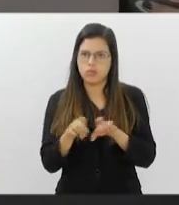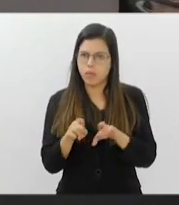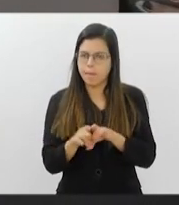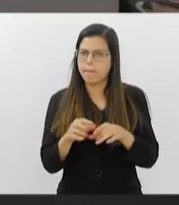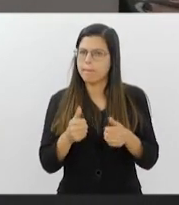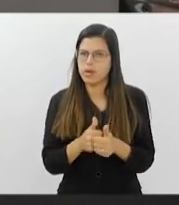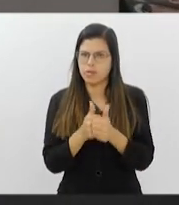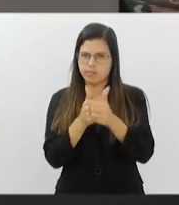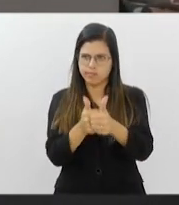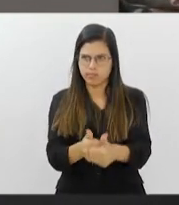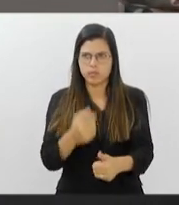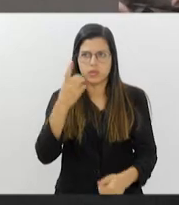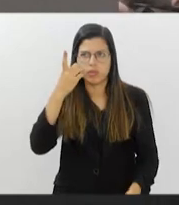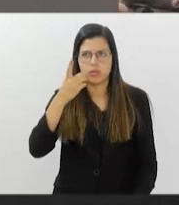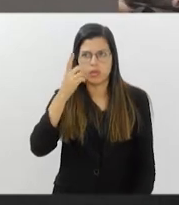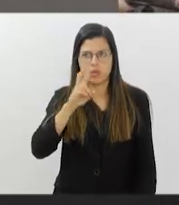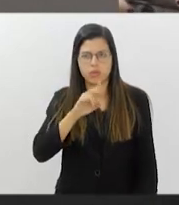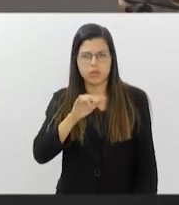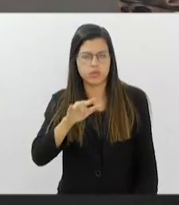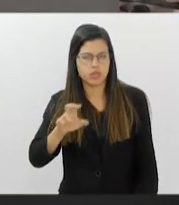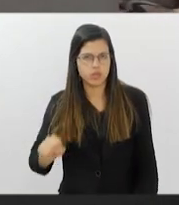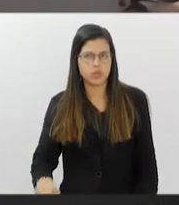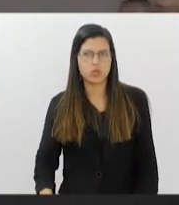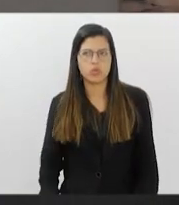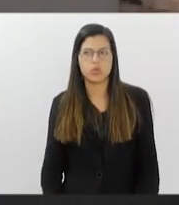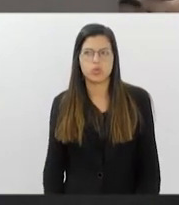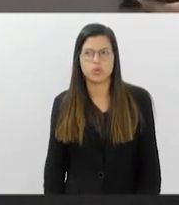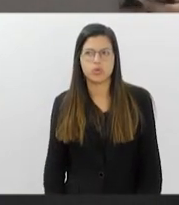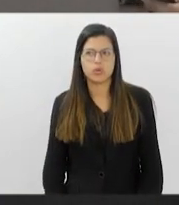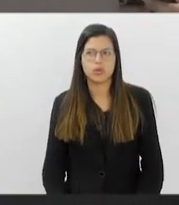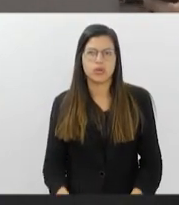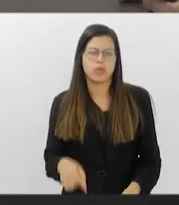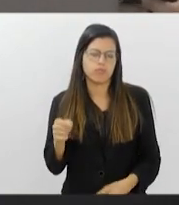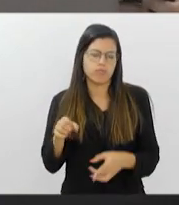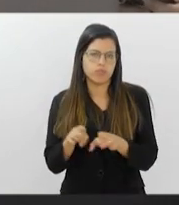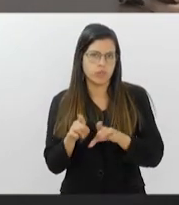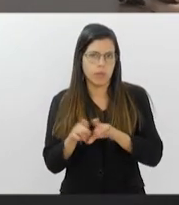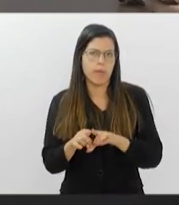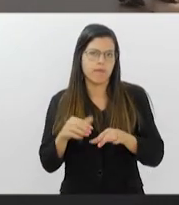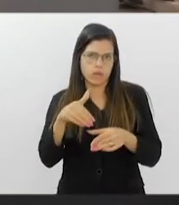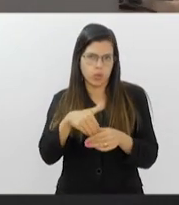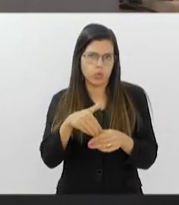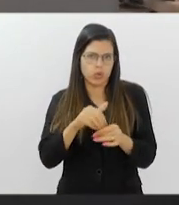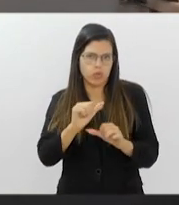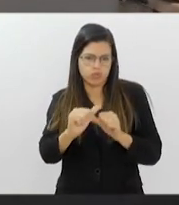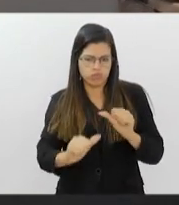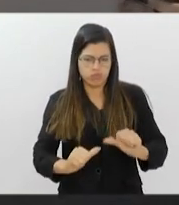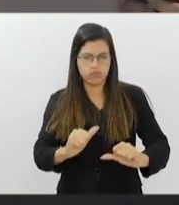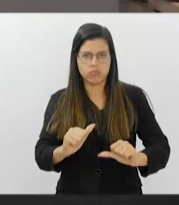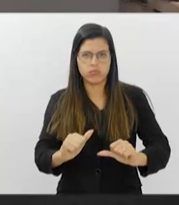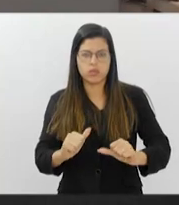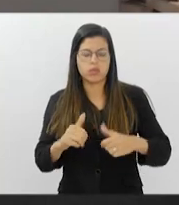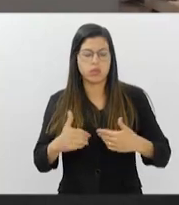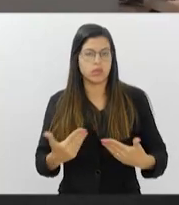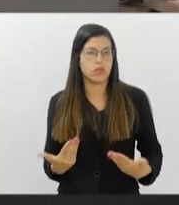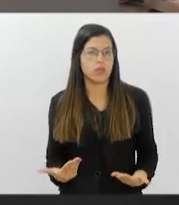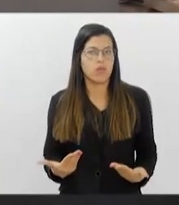deputado Cozzolino. O deputado Cozzolino, evidentemente, também vota na alteração. Então,